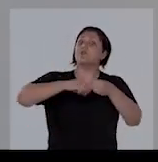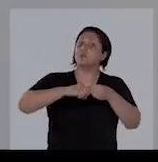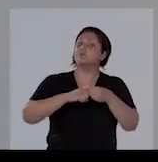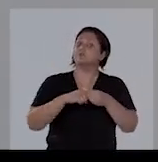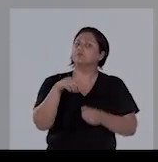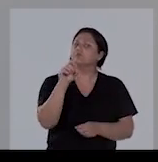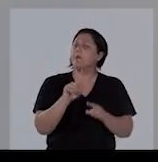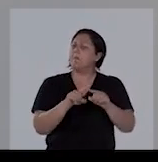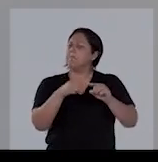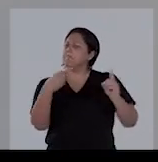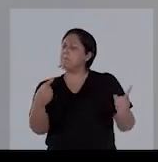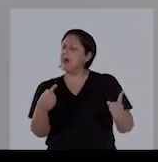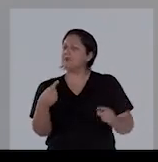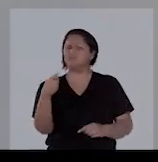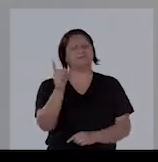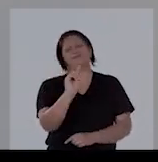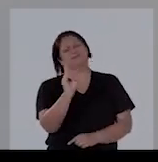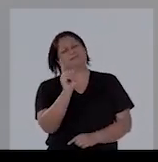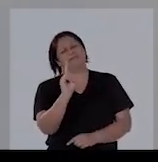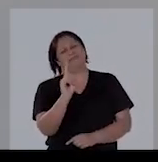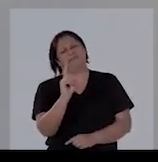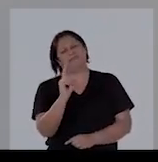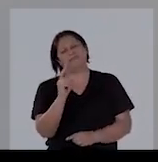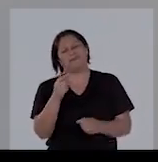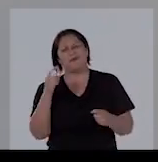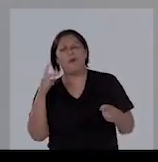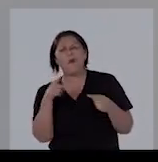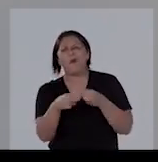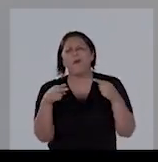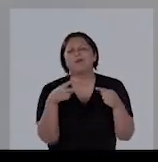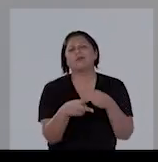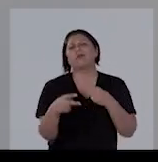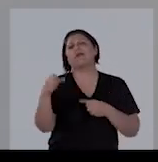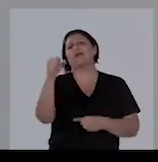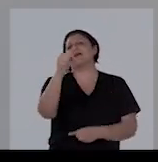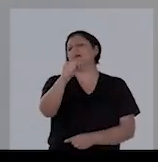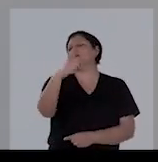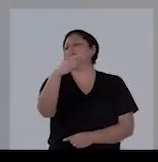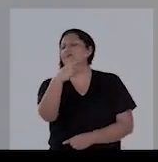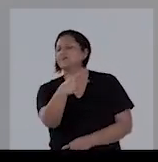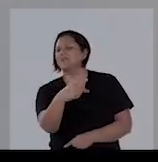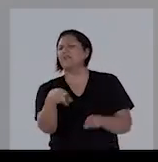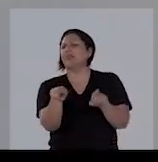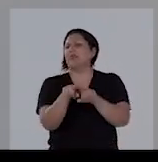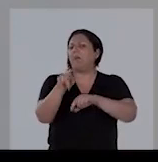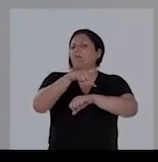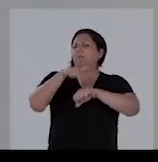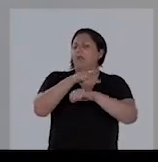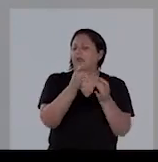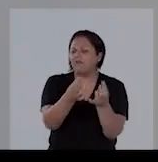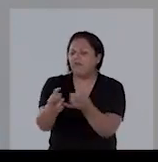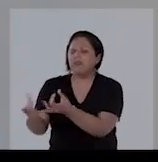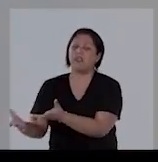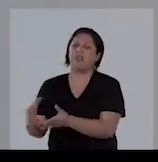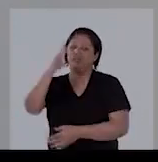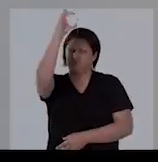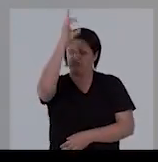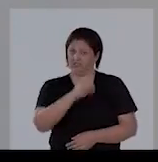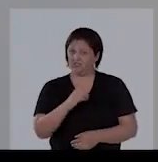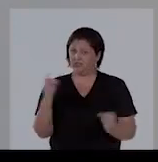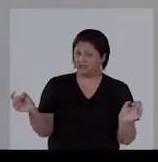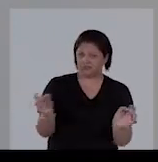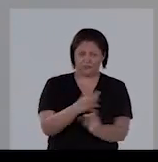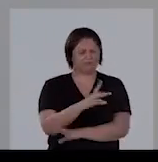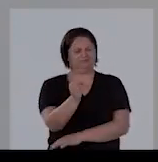capazes e vamos dar a volta por cima mas isso não se faz tirando direitos curta da aposentadoria nem